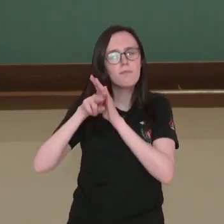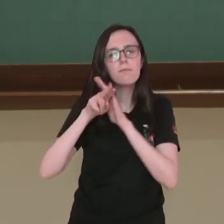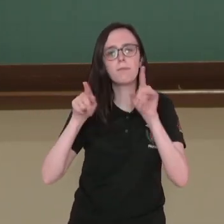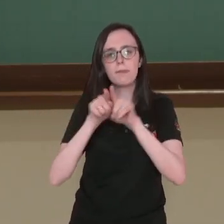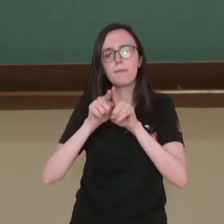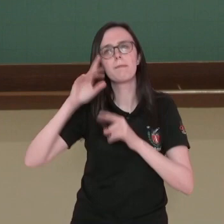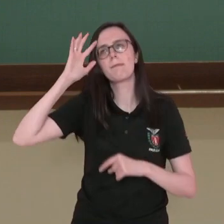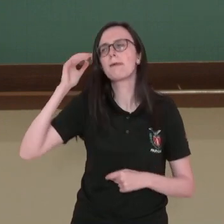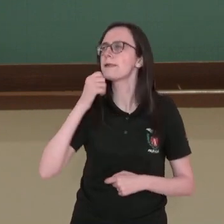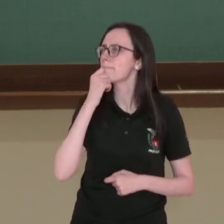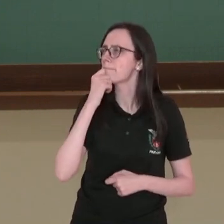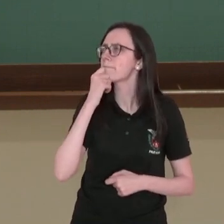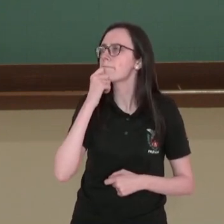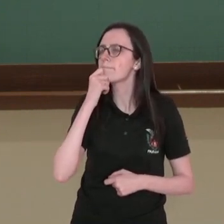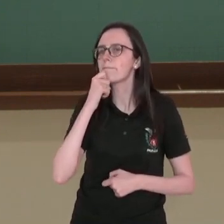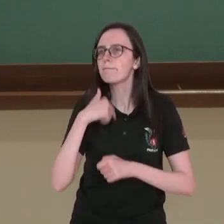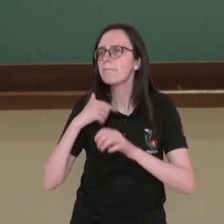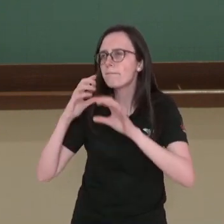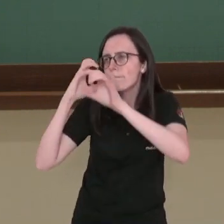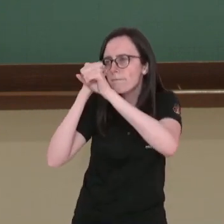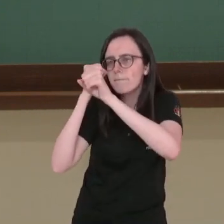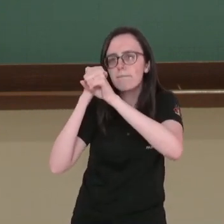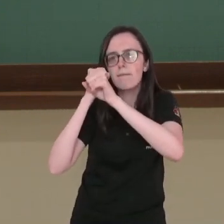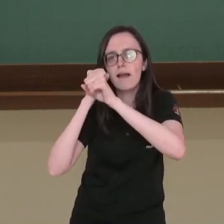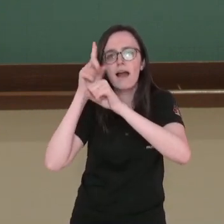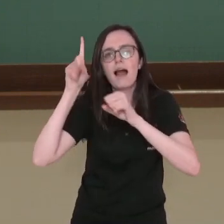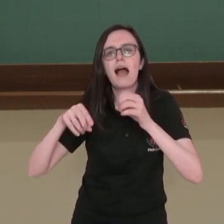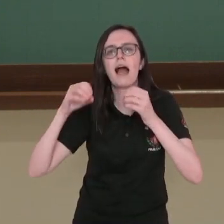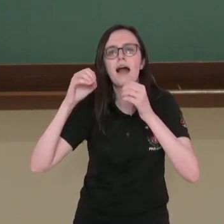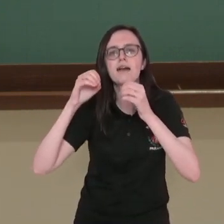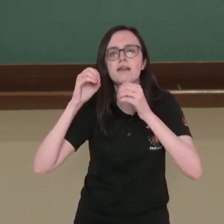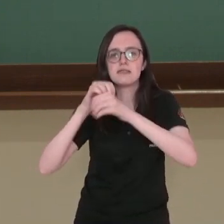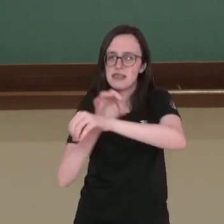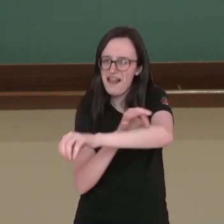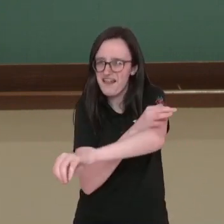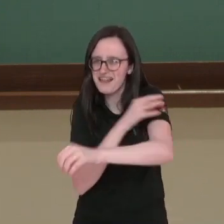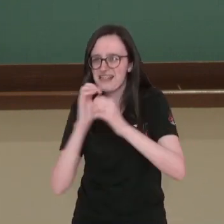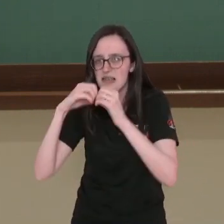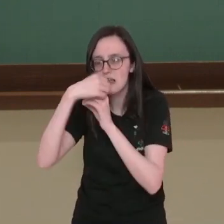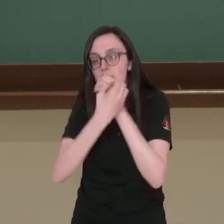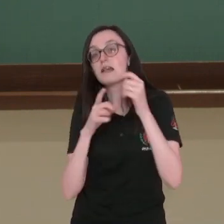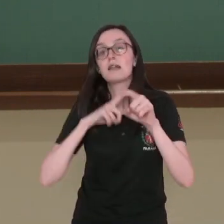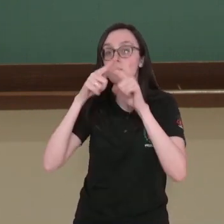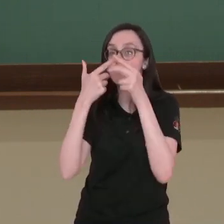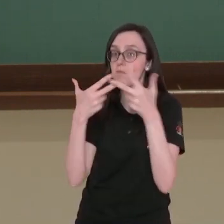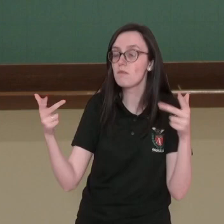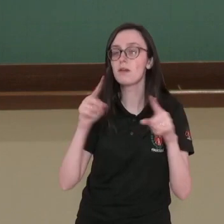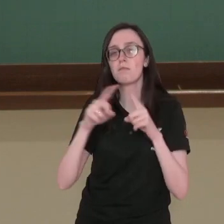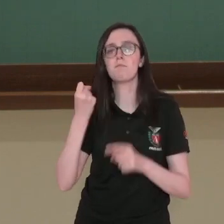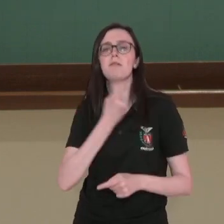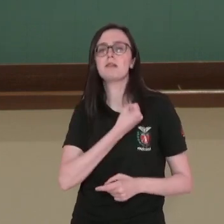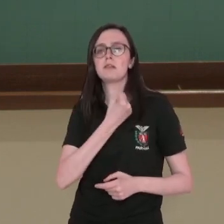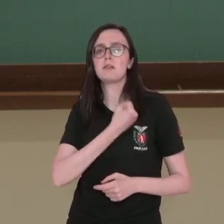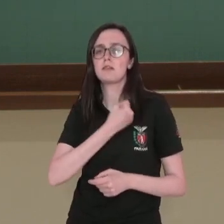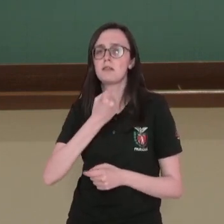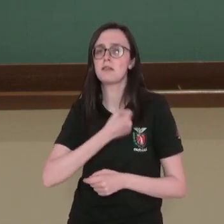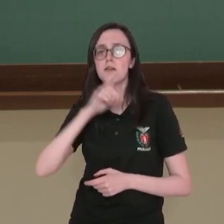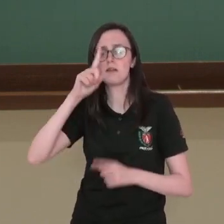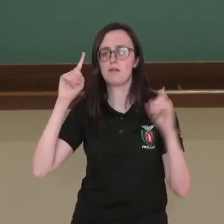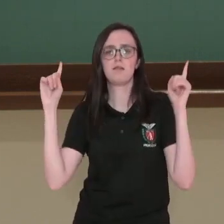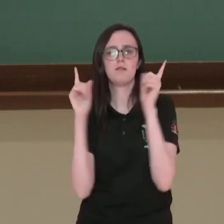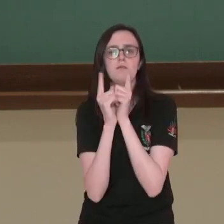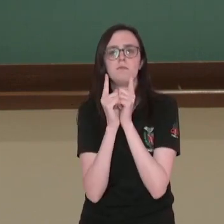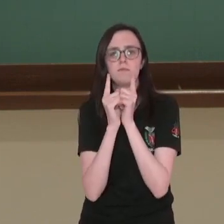cara vai medir o tamanho de uma célula. Claro, tem equipamentos para isso, mas vai dar um número extremamente